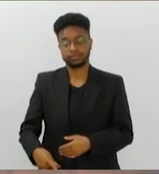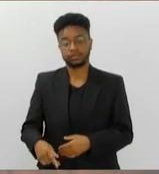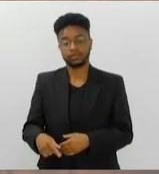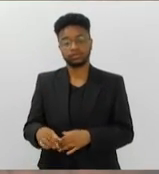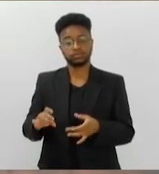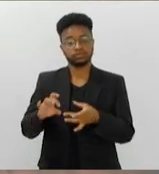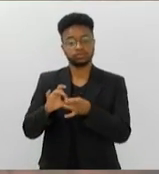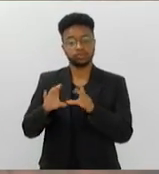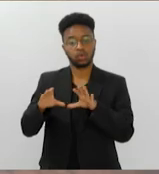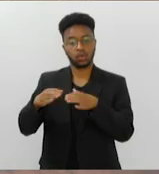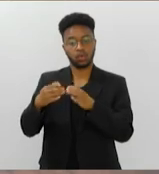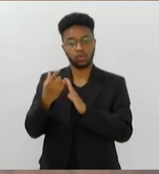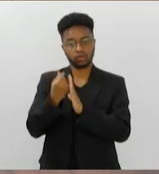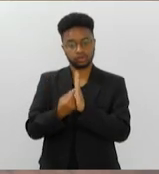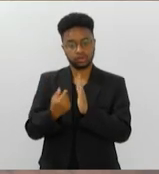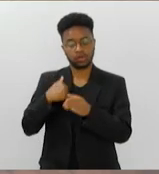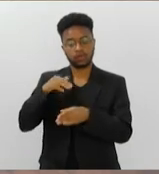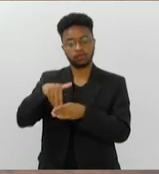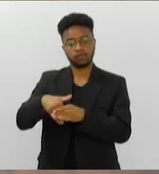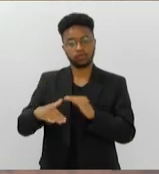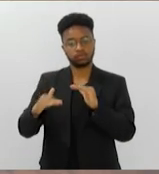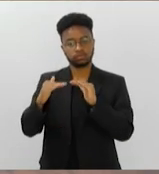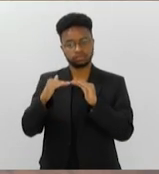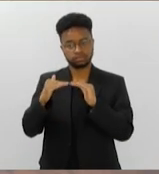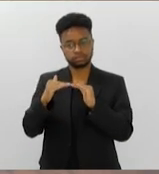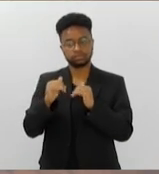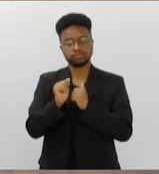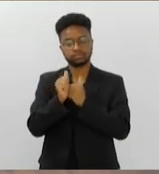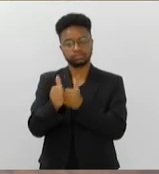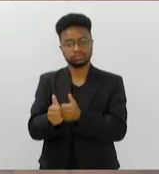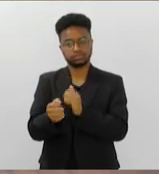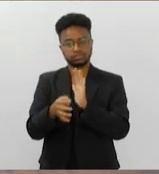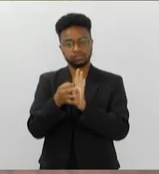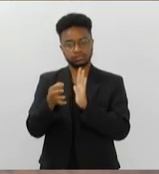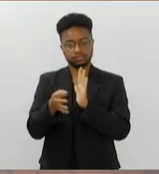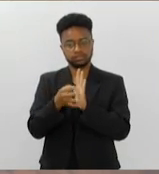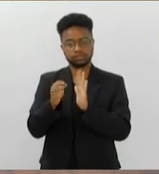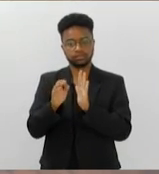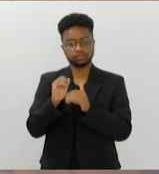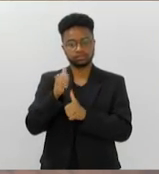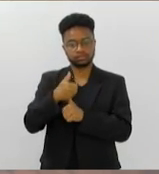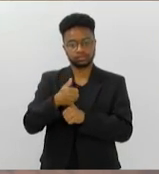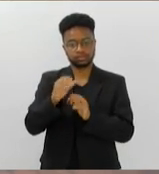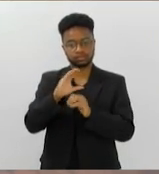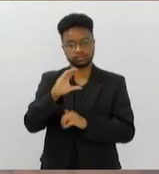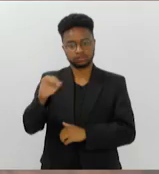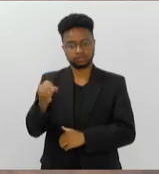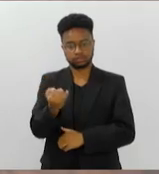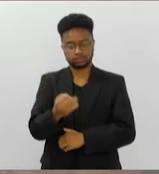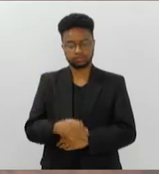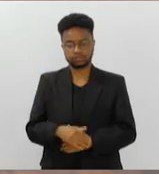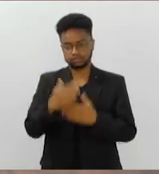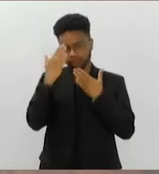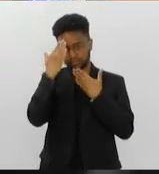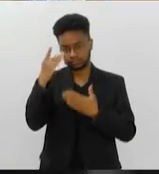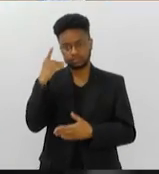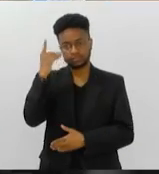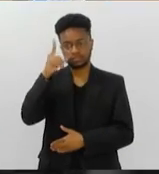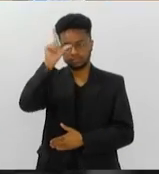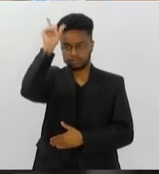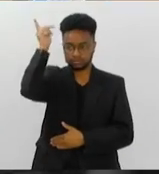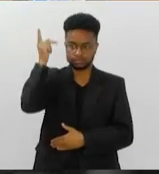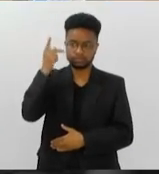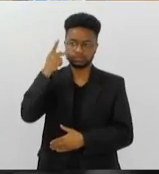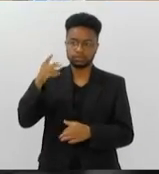de Orçamento, voto favorável, acompanhando o substitutivo da CCJ. Muito obrigado, deputado Luiz Paulo.